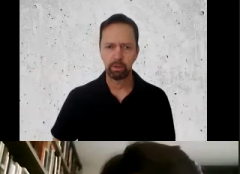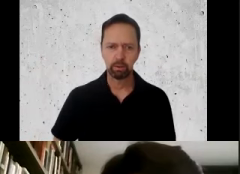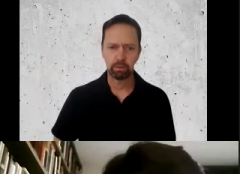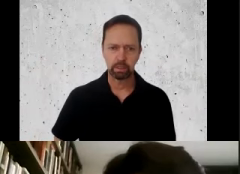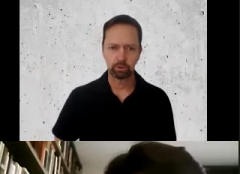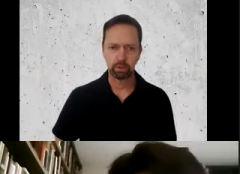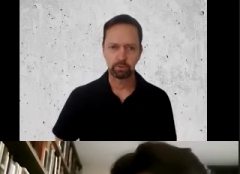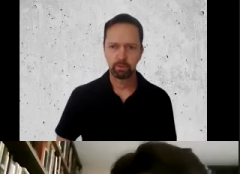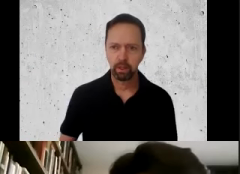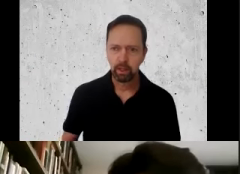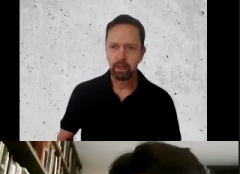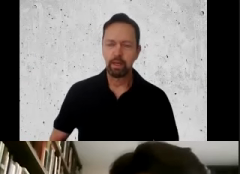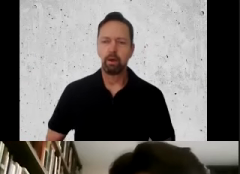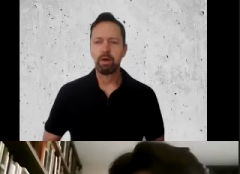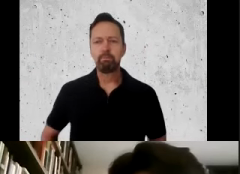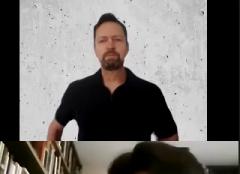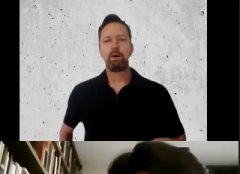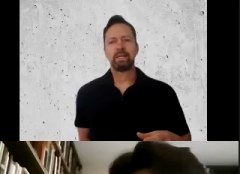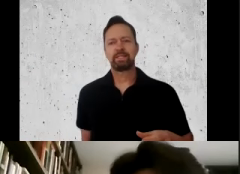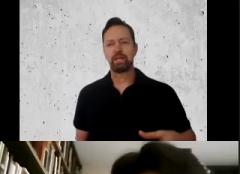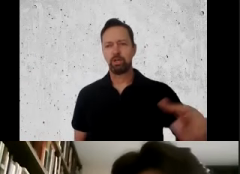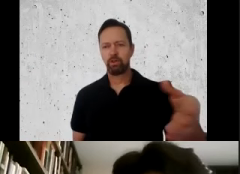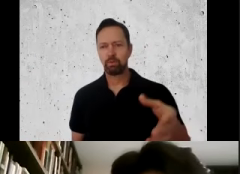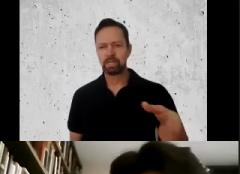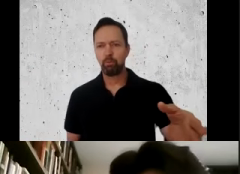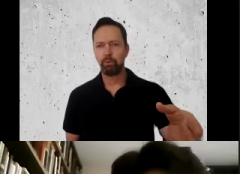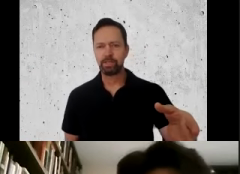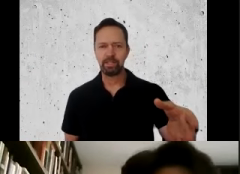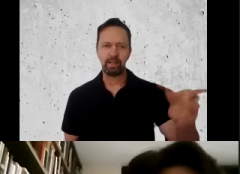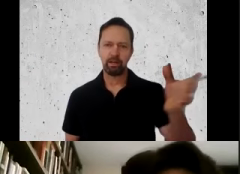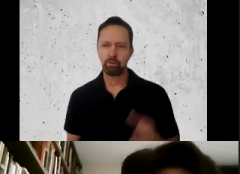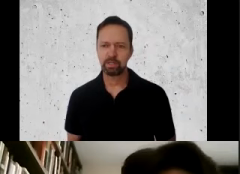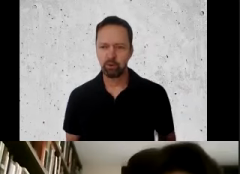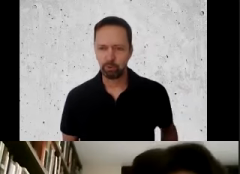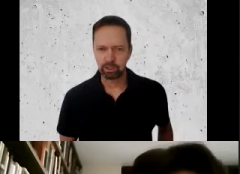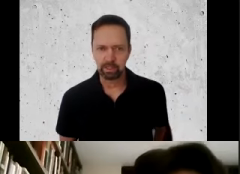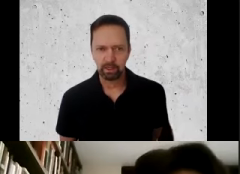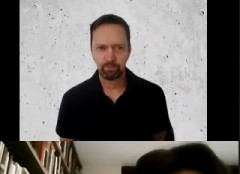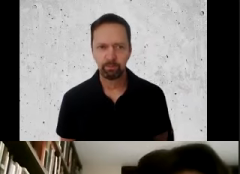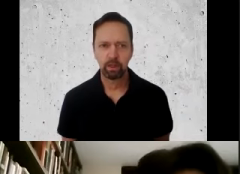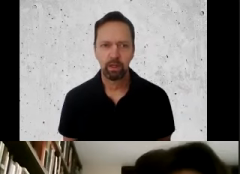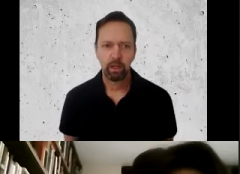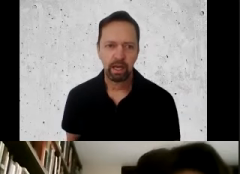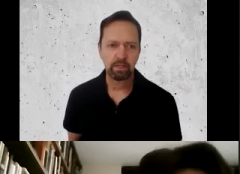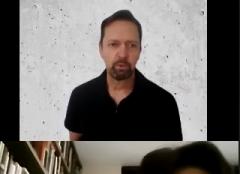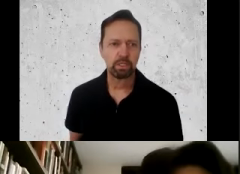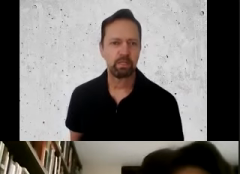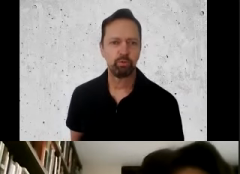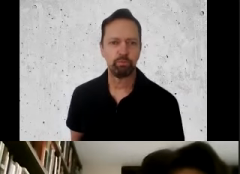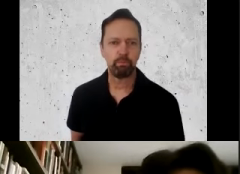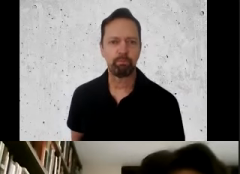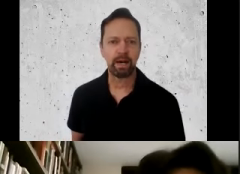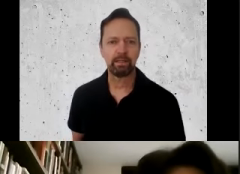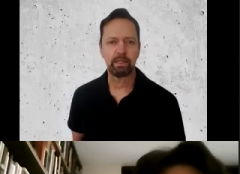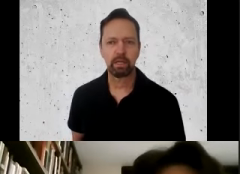acaba trabalhando bastante com isso. Qual que é a principal mensagem? Eu resolvi começar com poesia. Legal começar com poesia. Essa é uma poesia